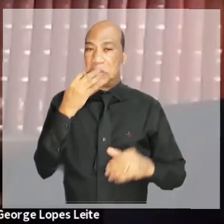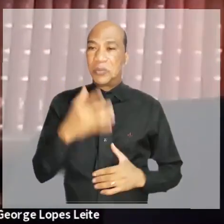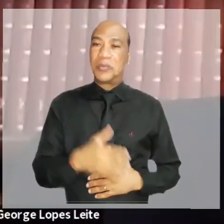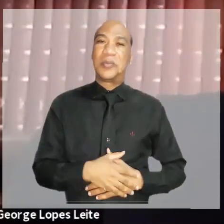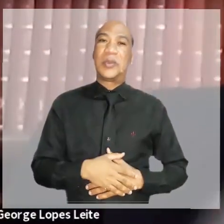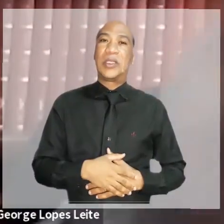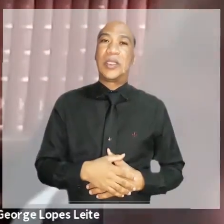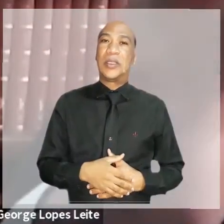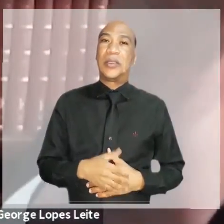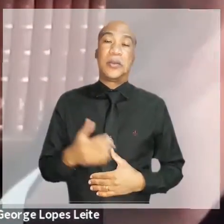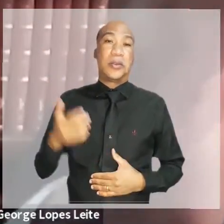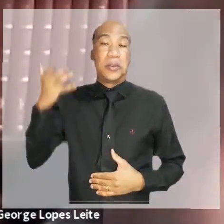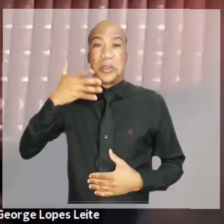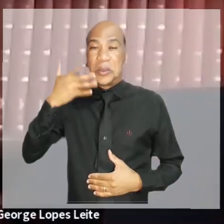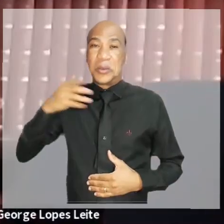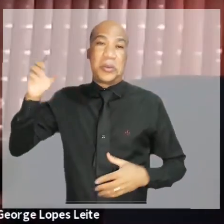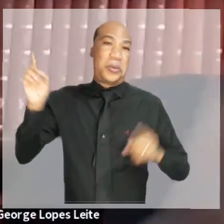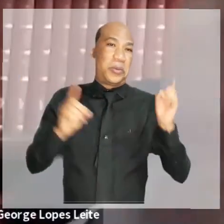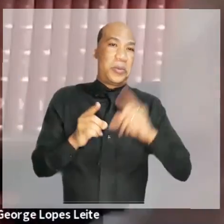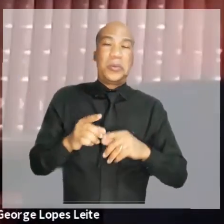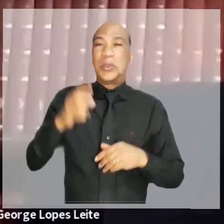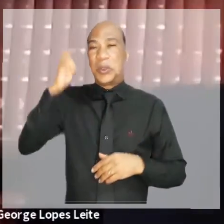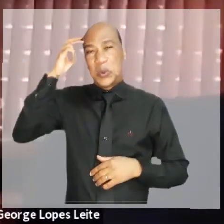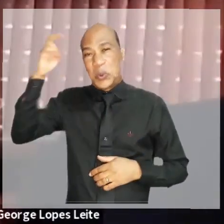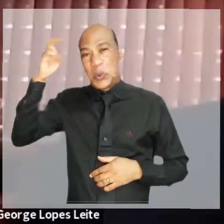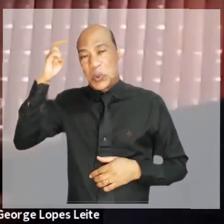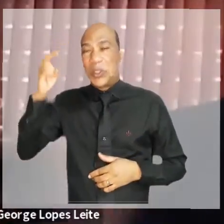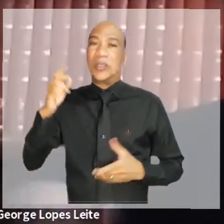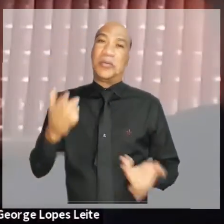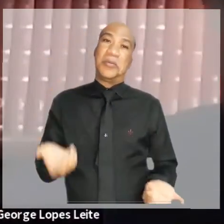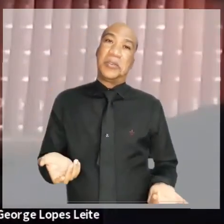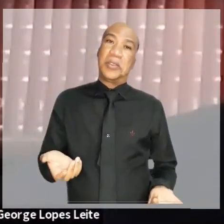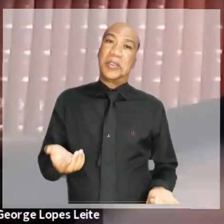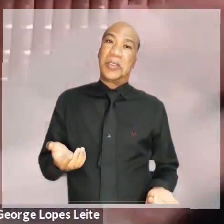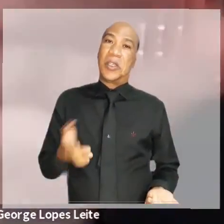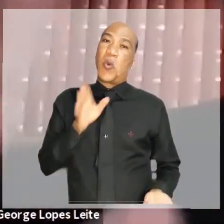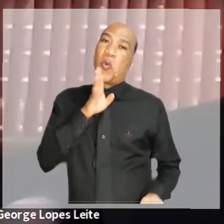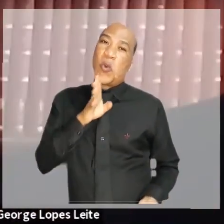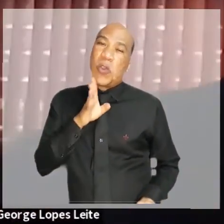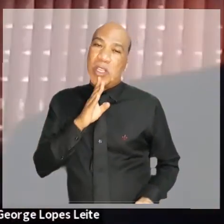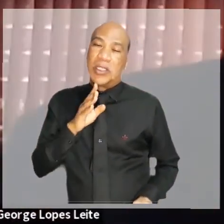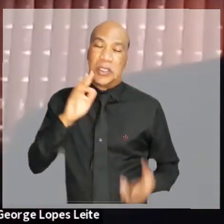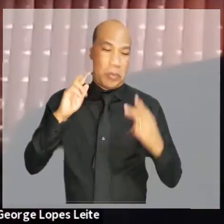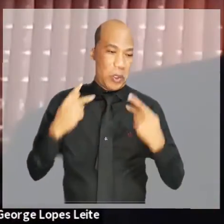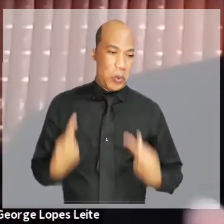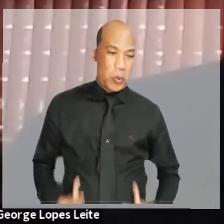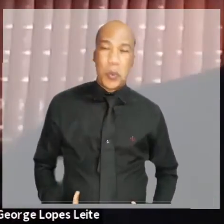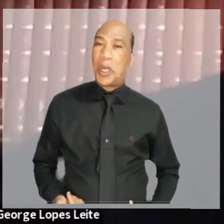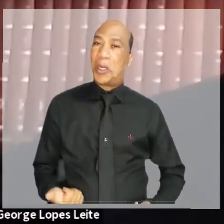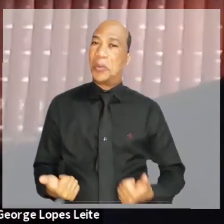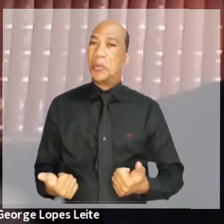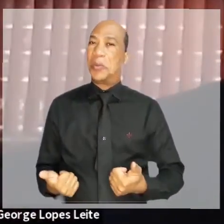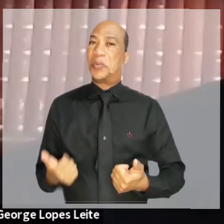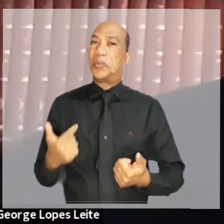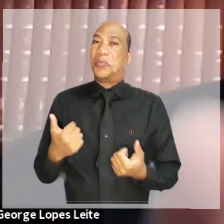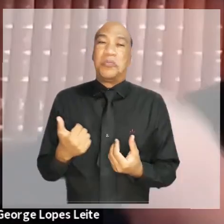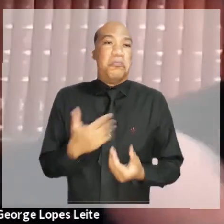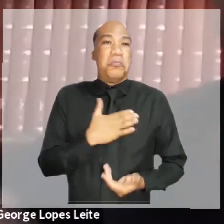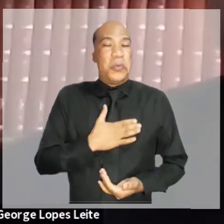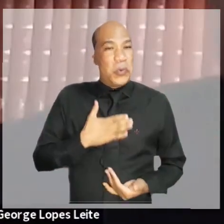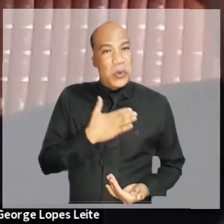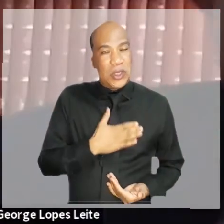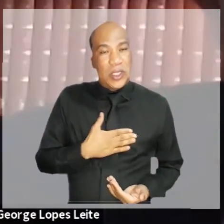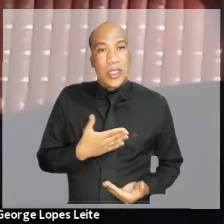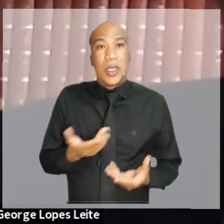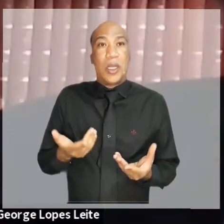nossa escola, juntar não apenas o pessoal dos tribunais, mas precisamos